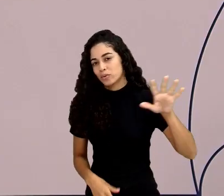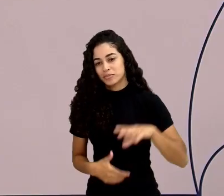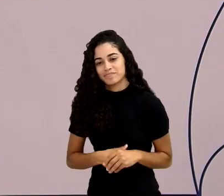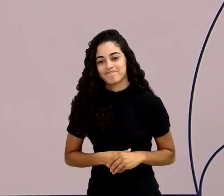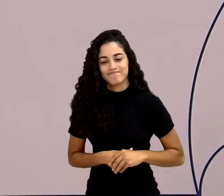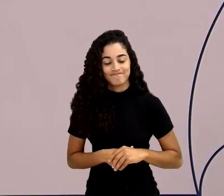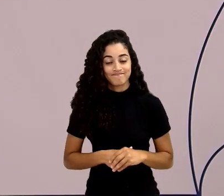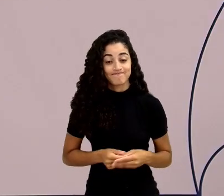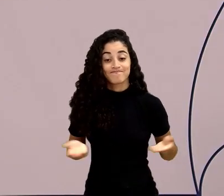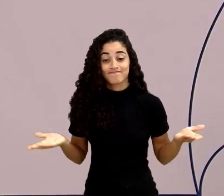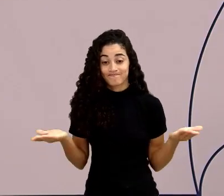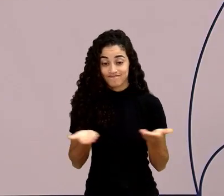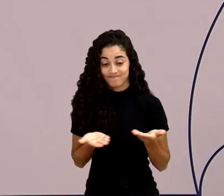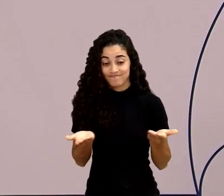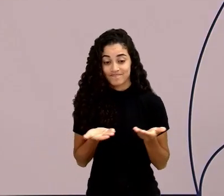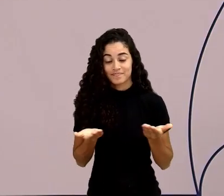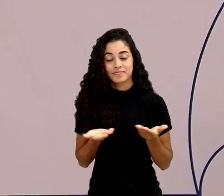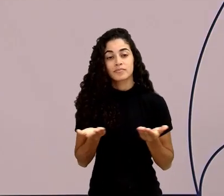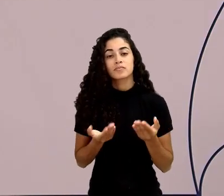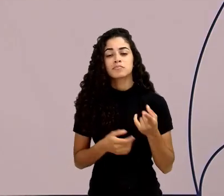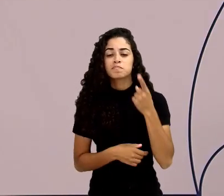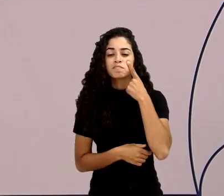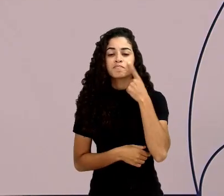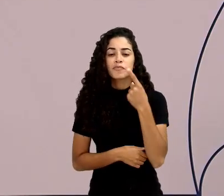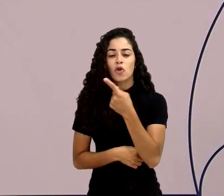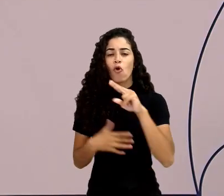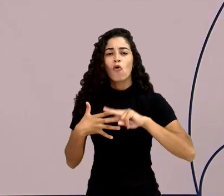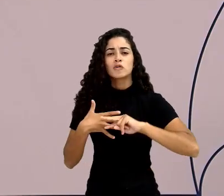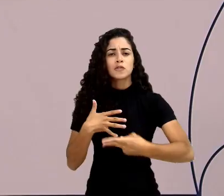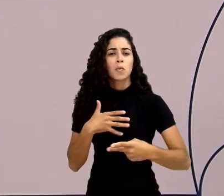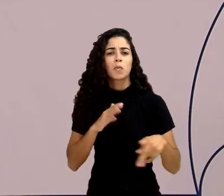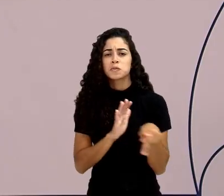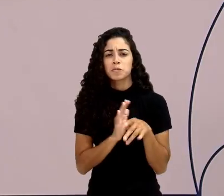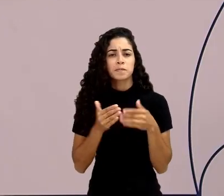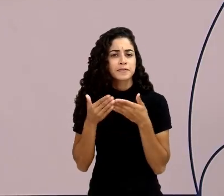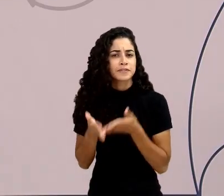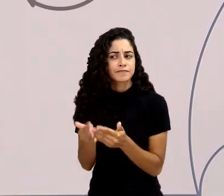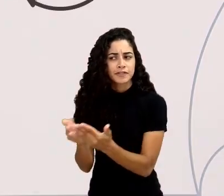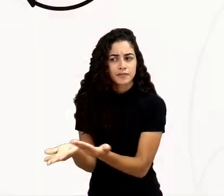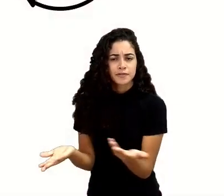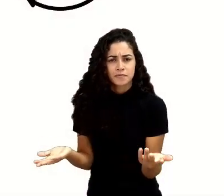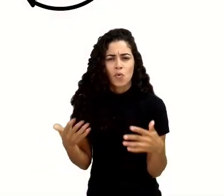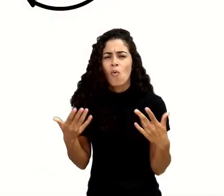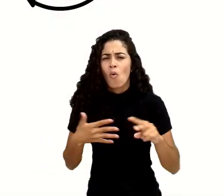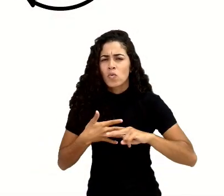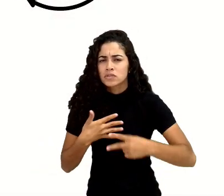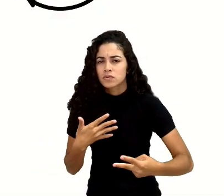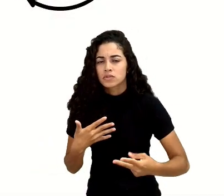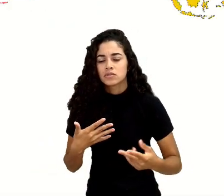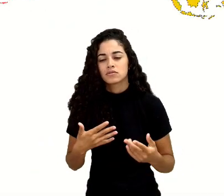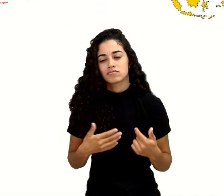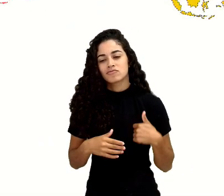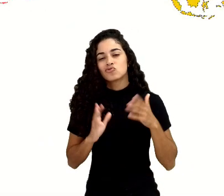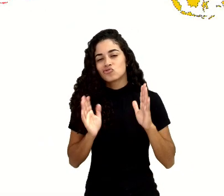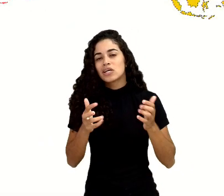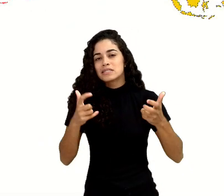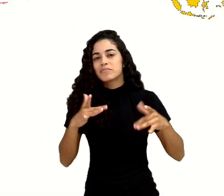gente finalizar, tratar um pouco das consequências, né, das navegações. Eu falei